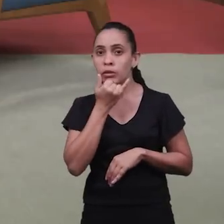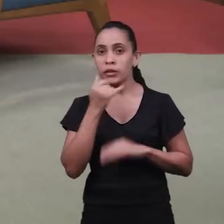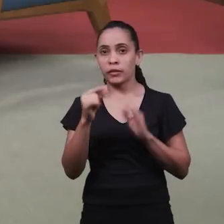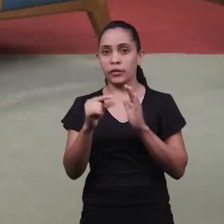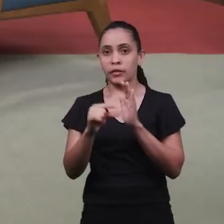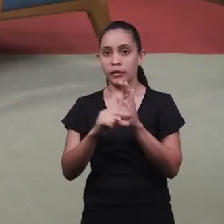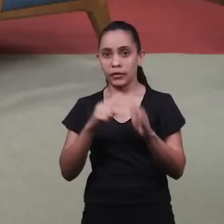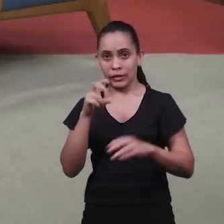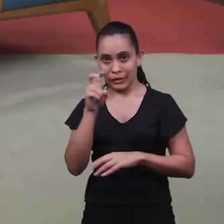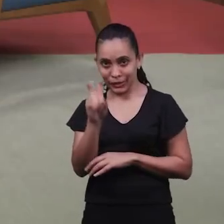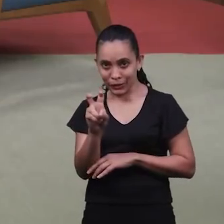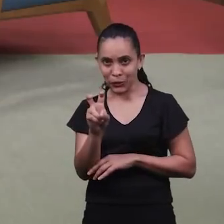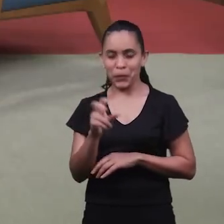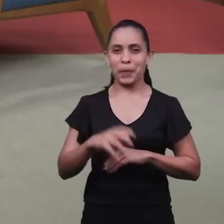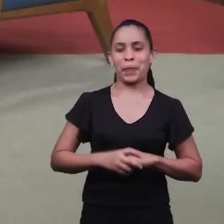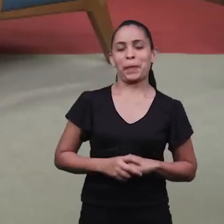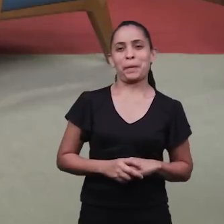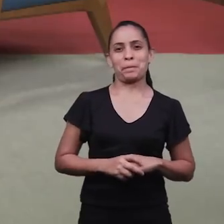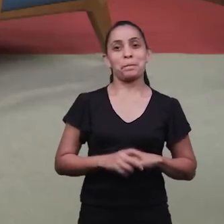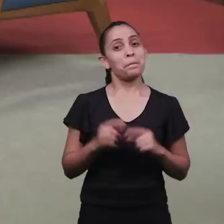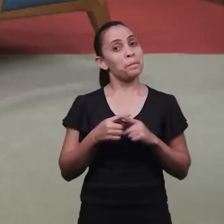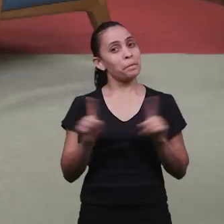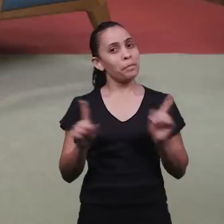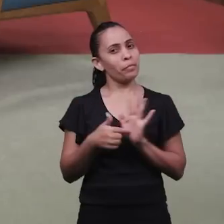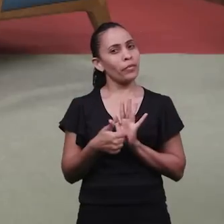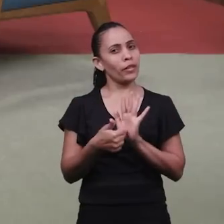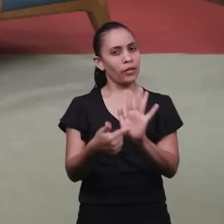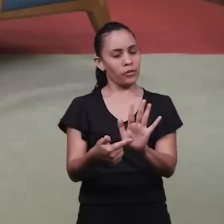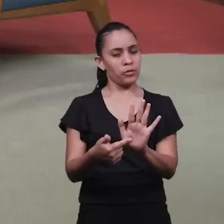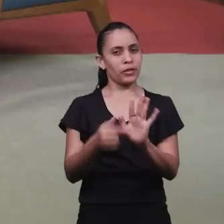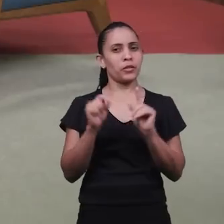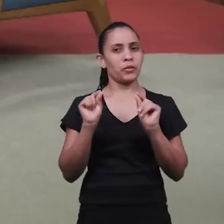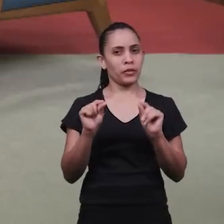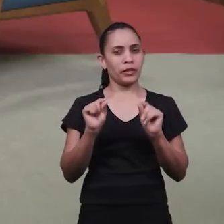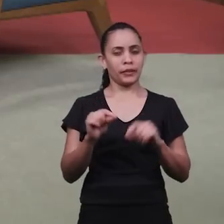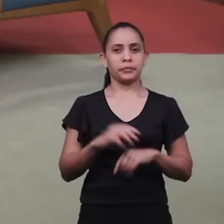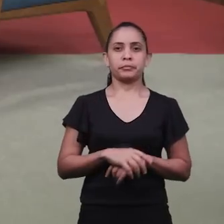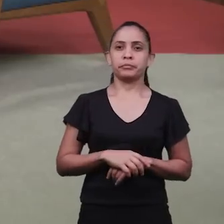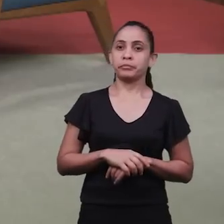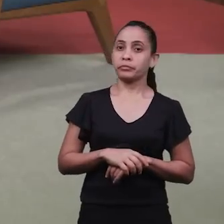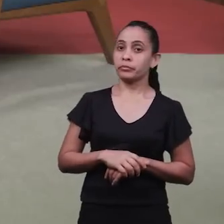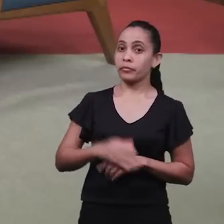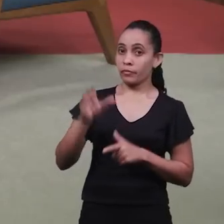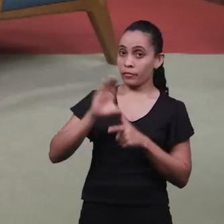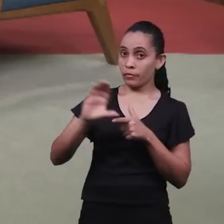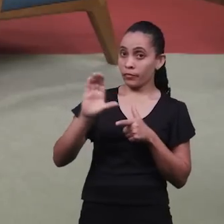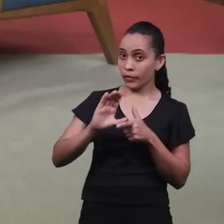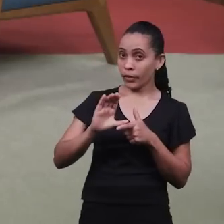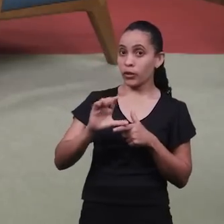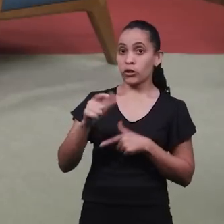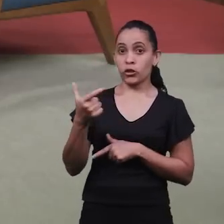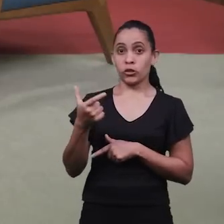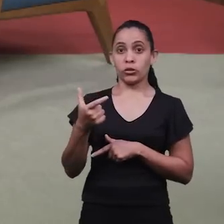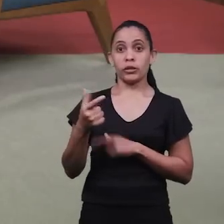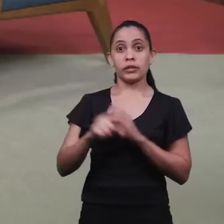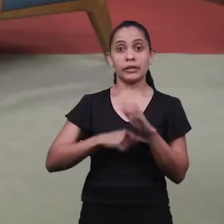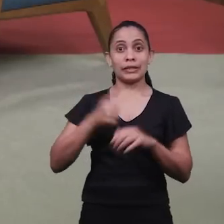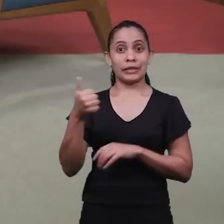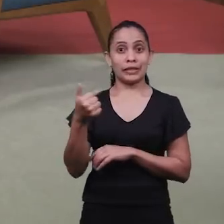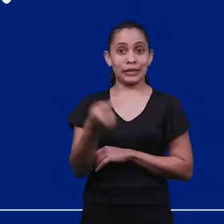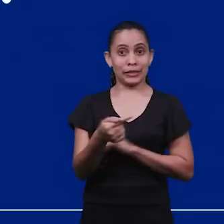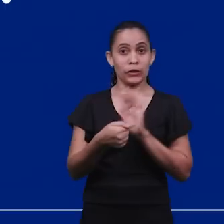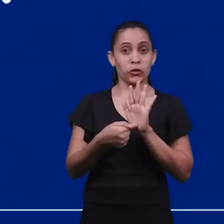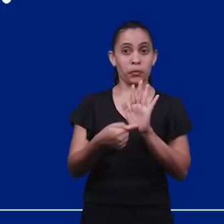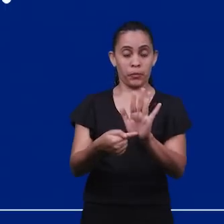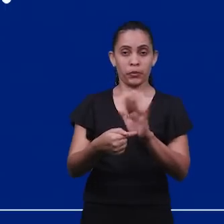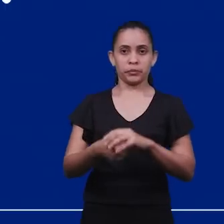5, capítulo 4 de Cantares, mas agora na segunda carta aos Coríntios, capítulo 2, verso 17, diz